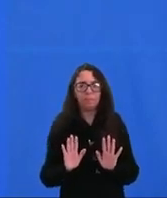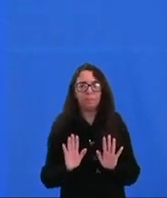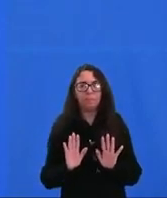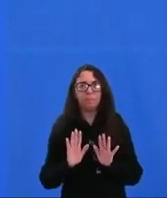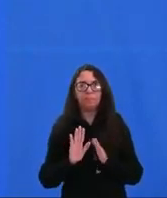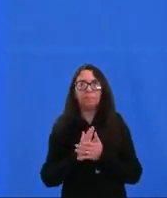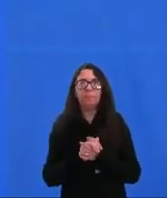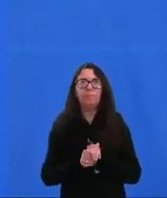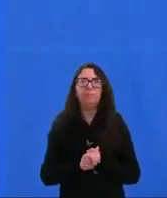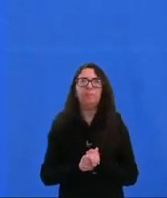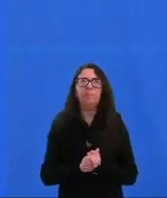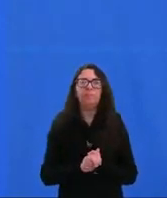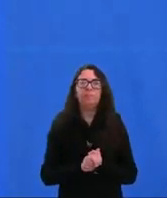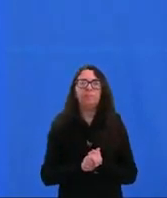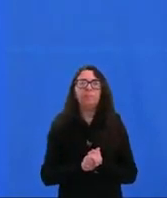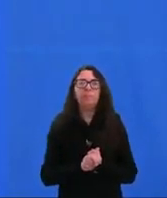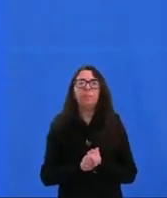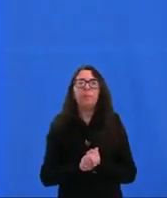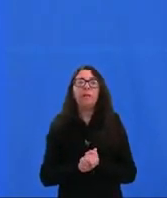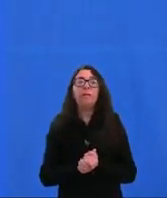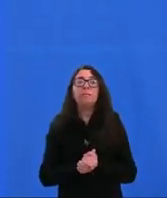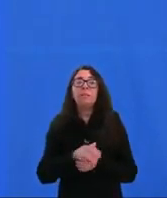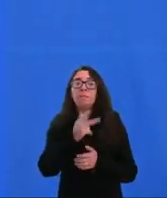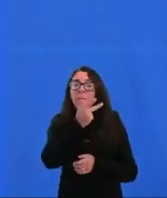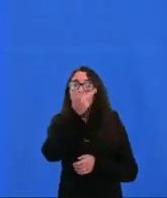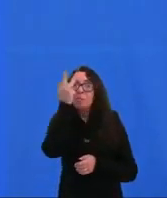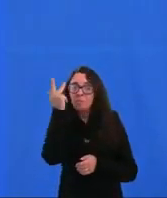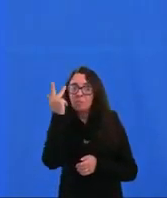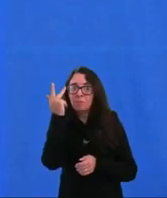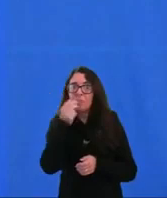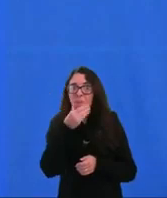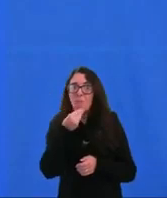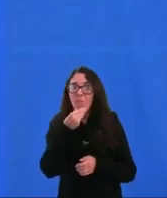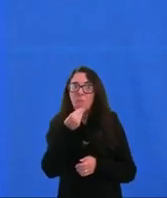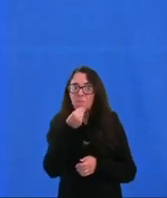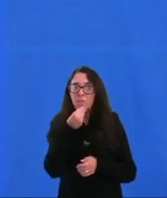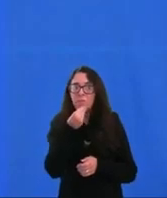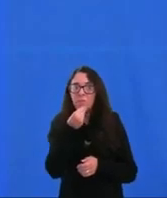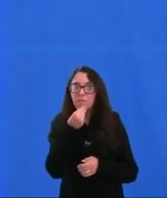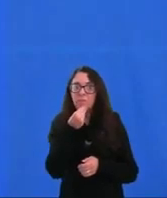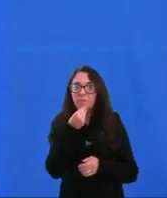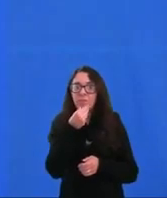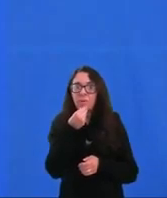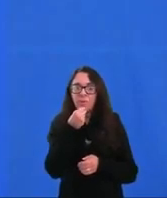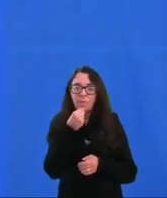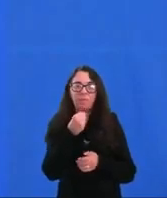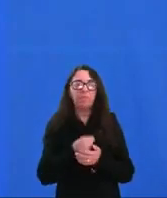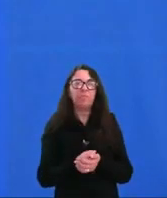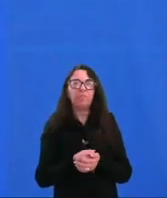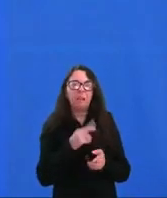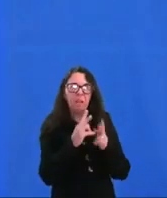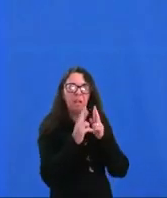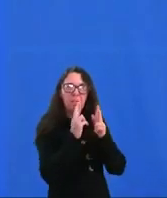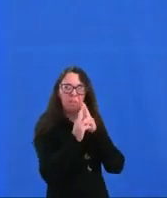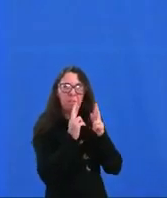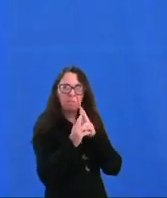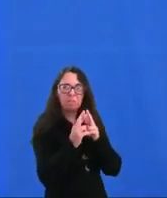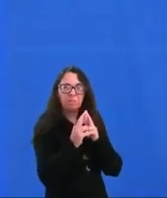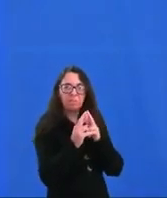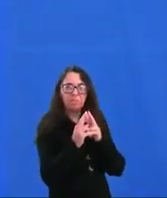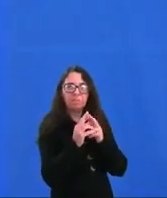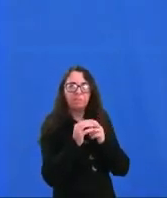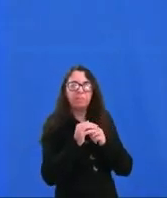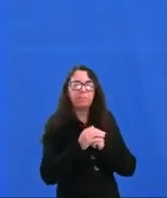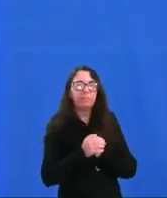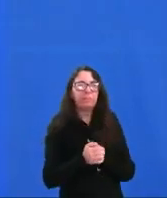apresentaram testemunhas falsas que depuseram: este homem não cessa de falar contra o